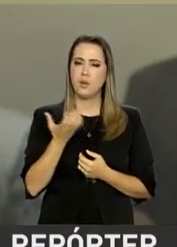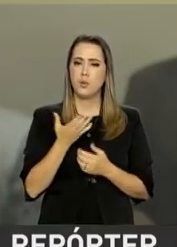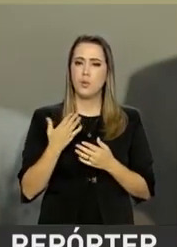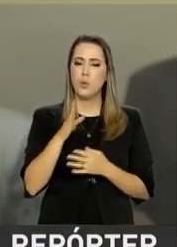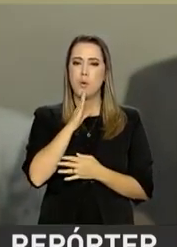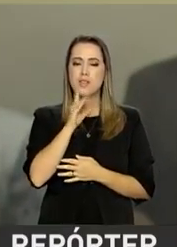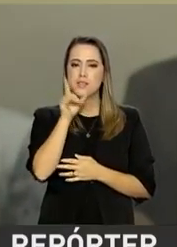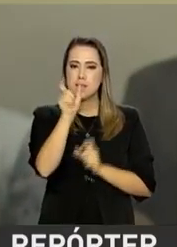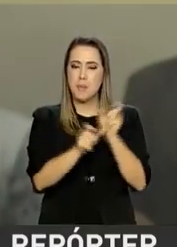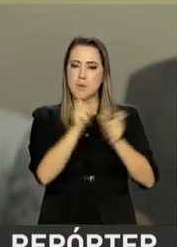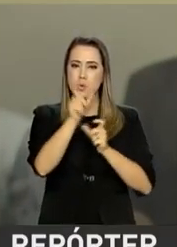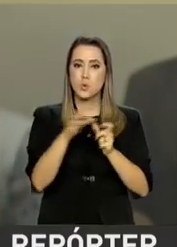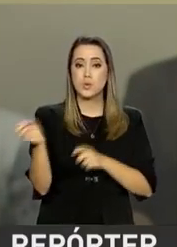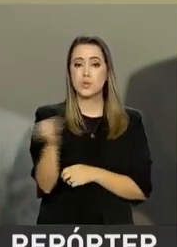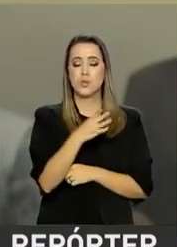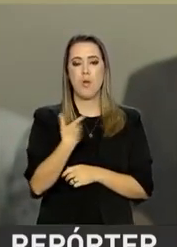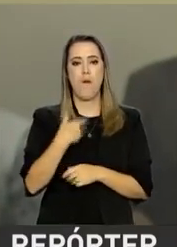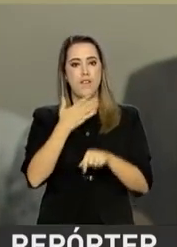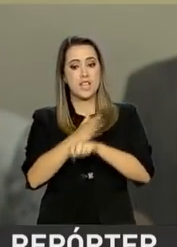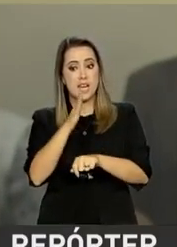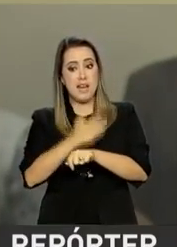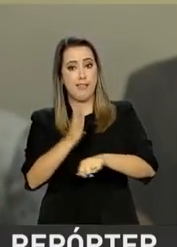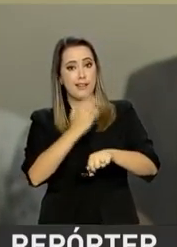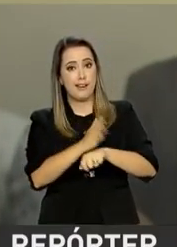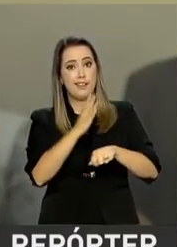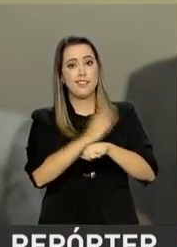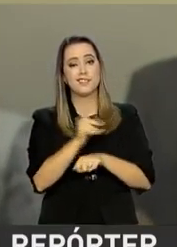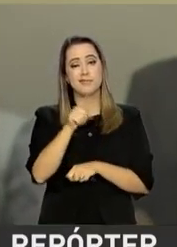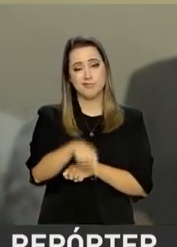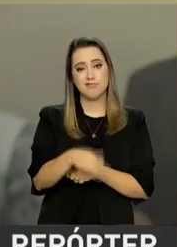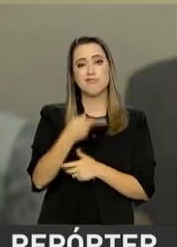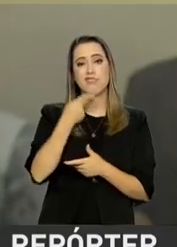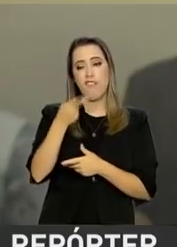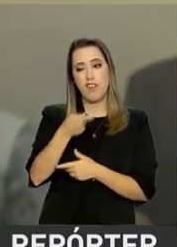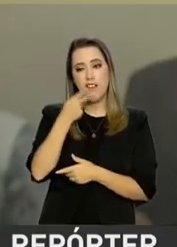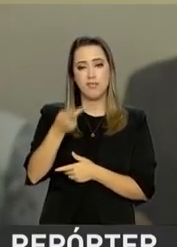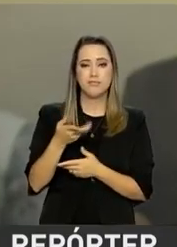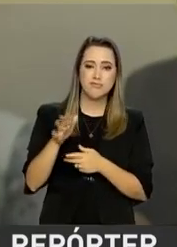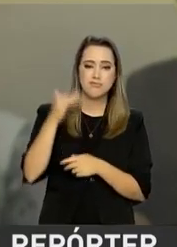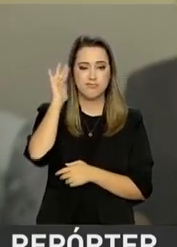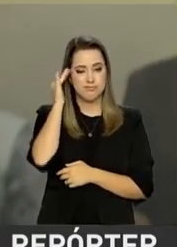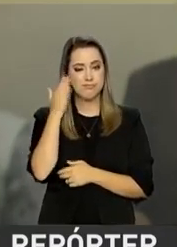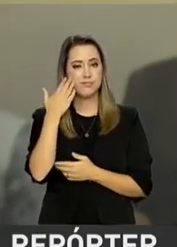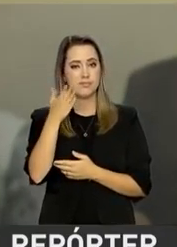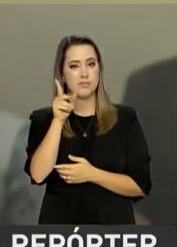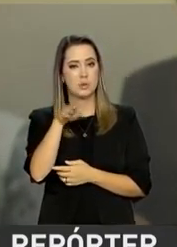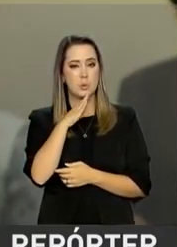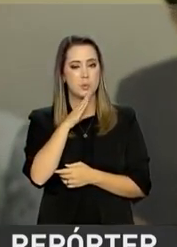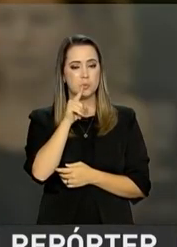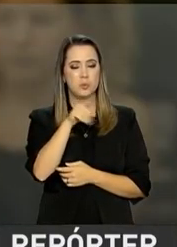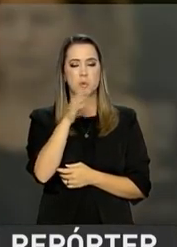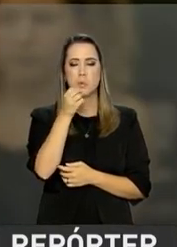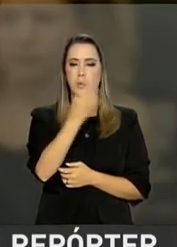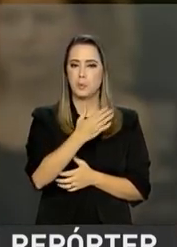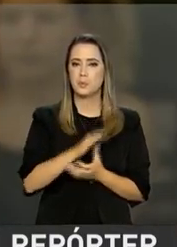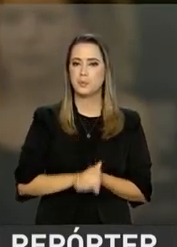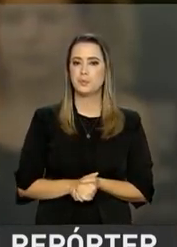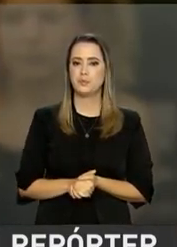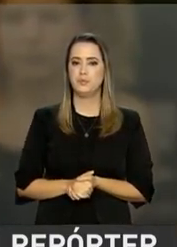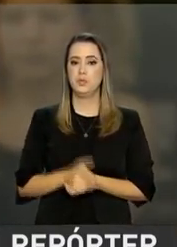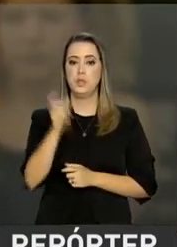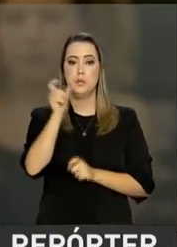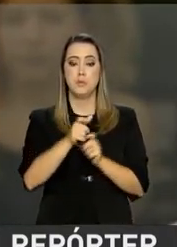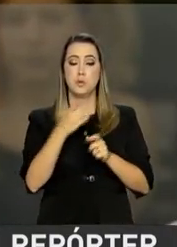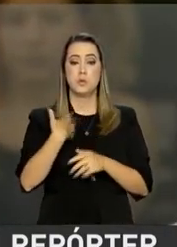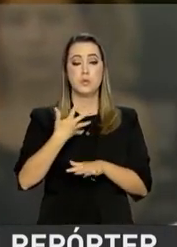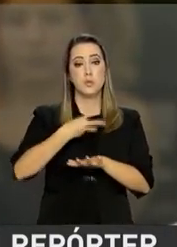pessoas novas, treinar tudo que a gente aprendeu aqui dentro da escola e pôr em prática, né? Conhecer é sempre bom. E se alguém precisar